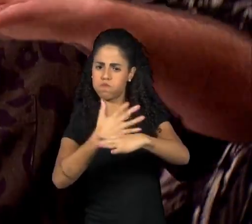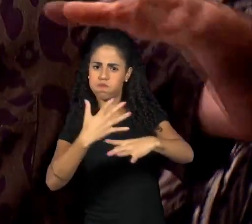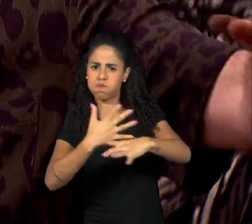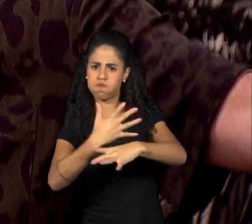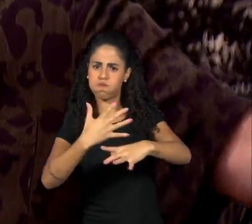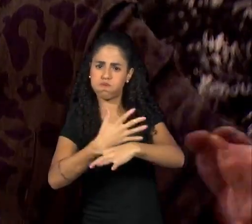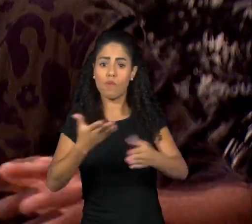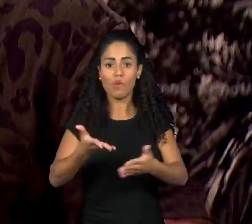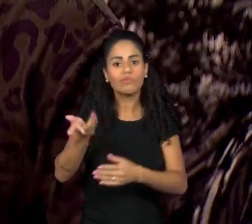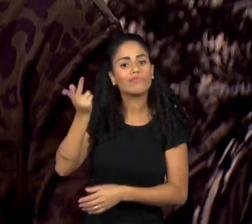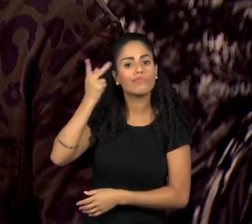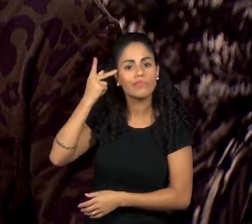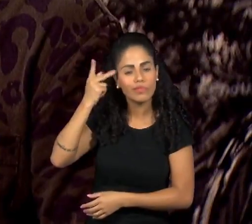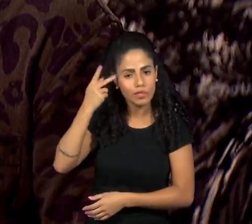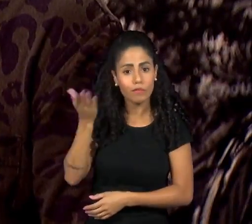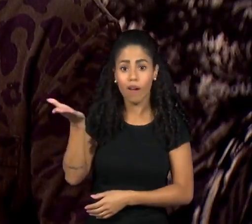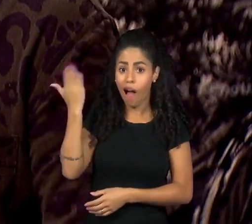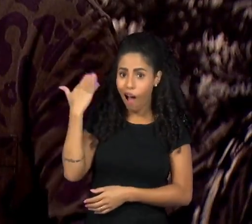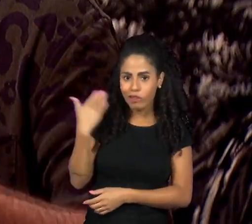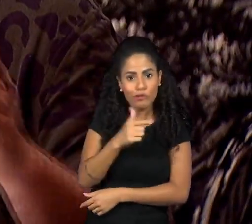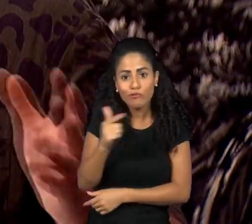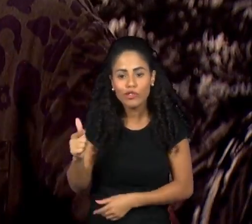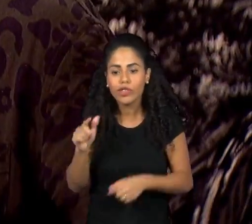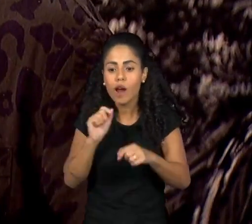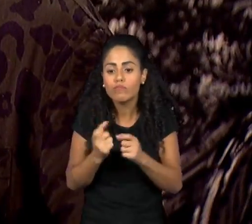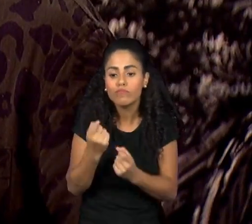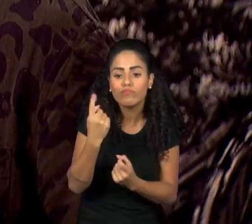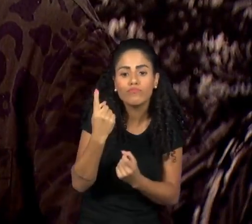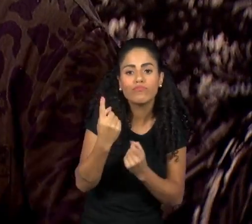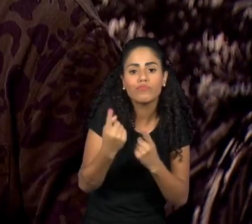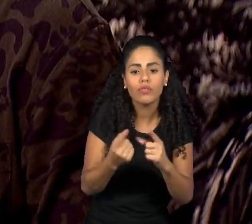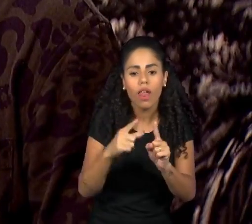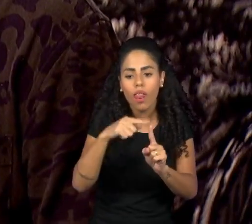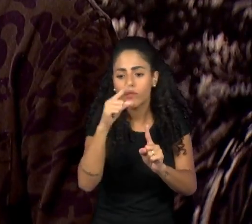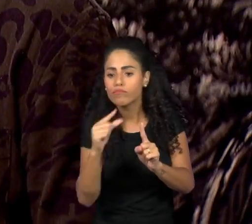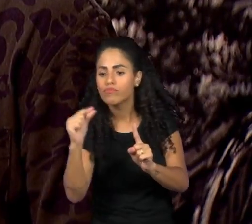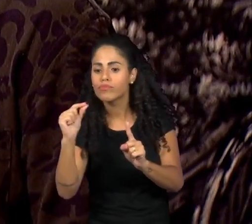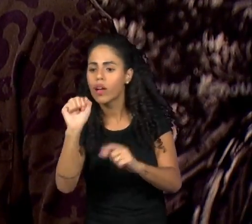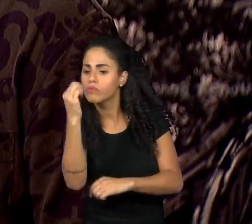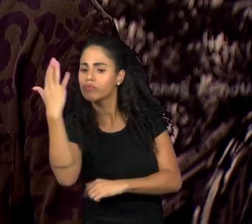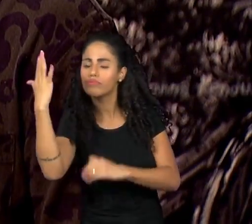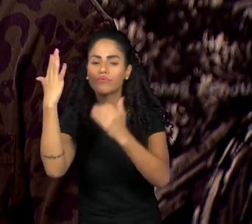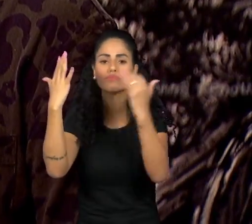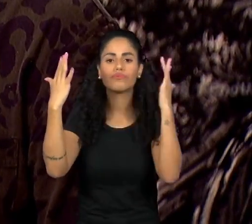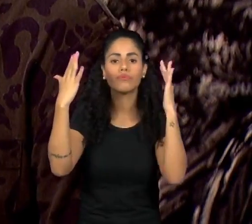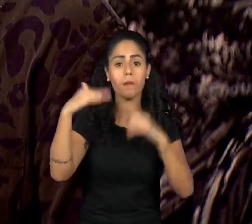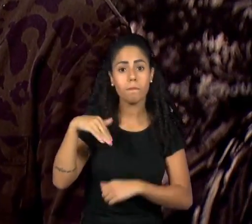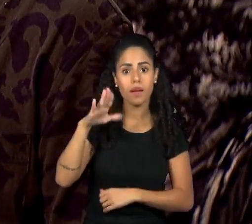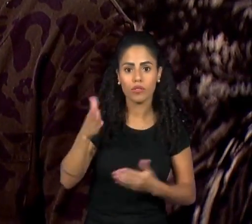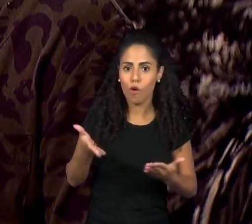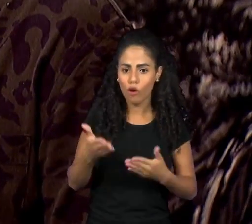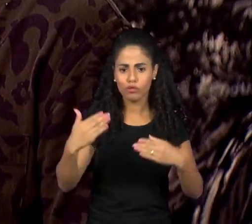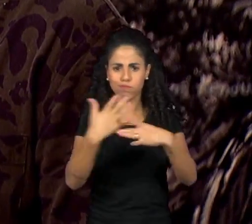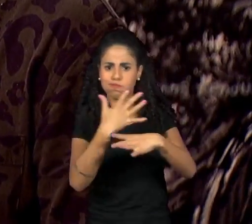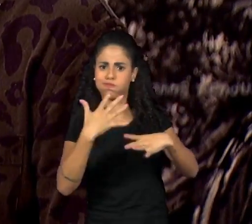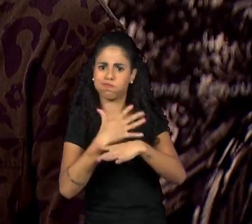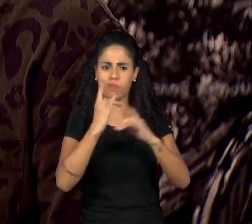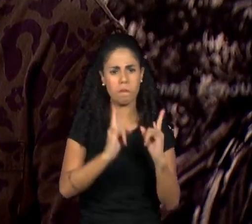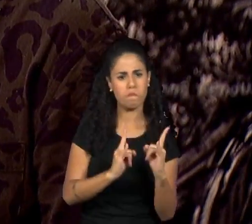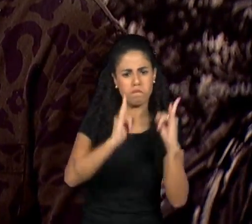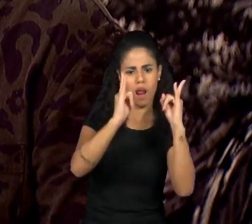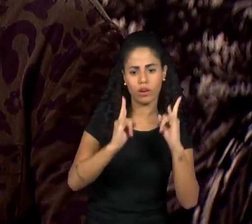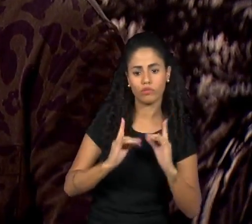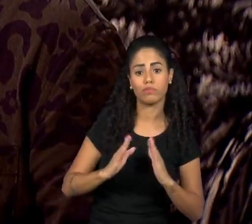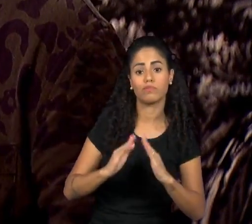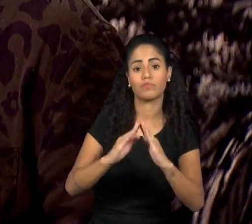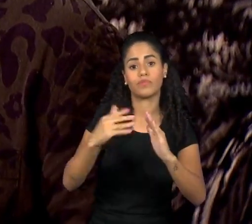de capins e arbustos e algumas árvores retorcidas, e essa paisagem dominou grande parte da cidade de